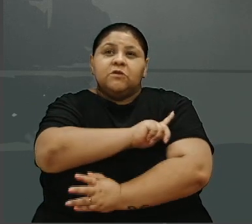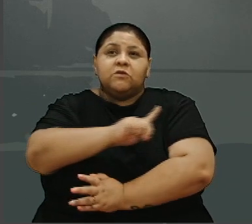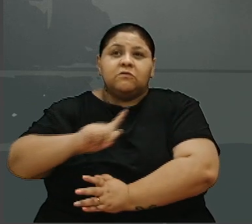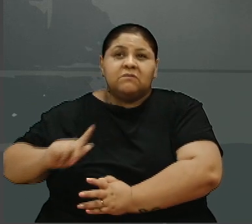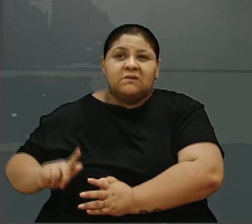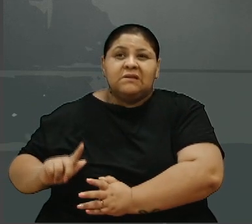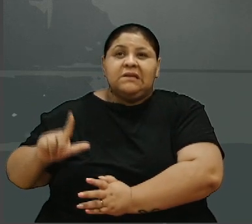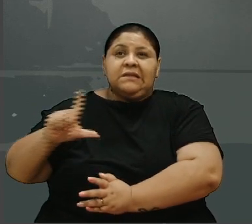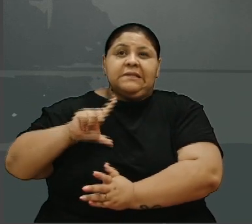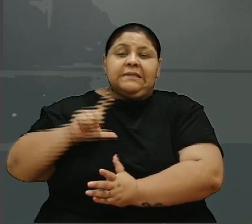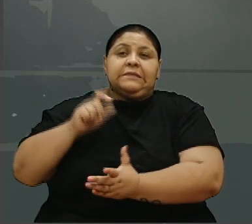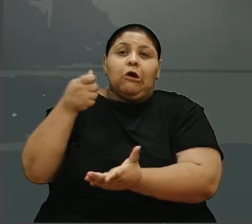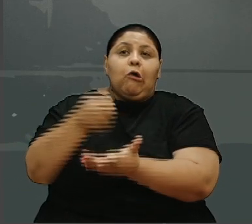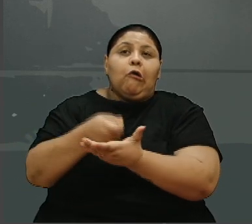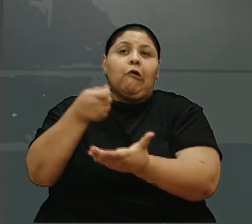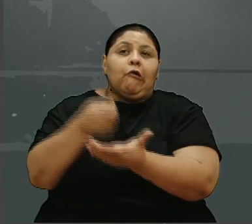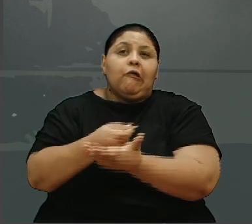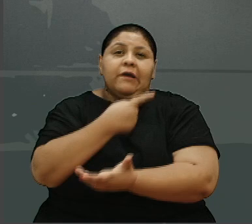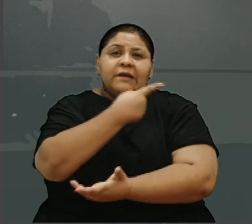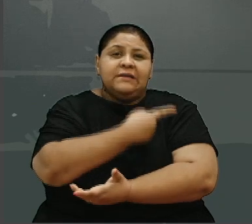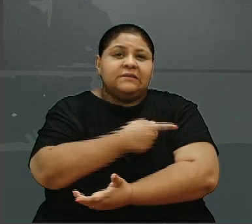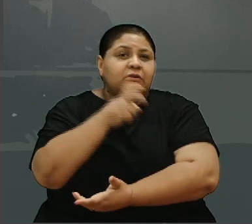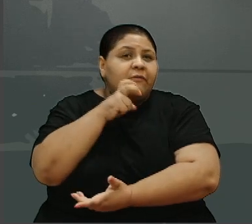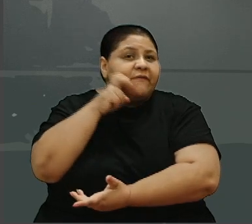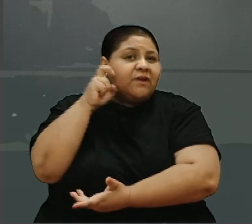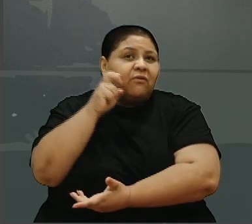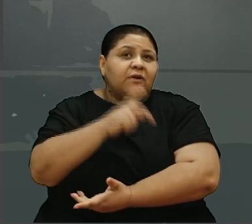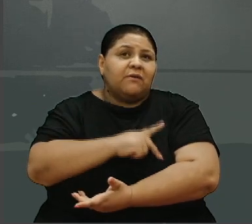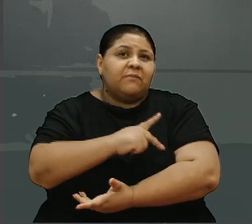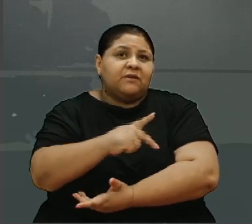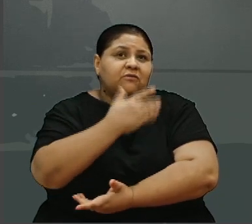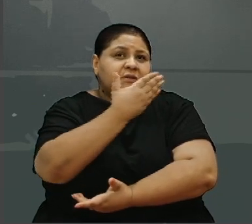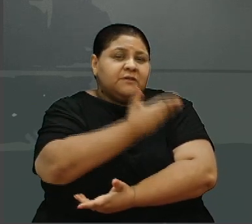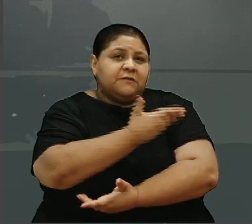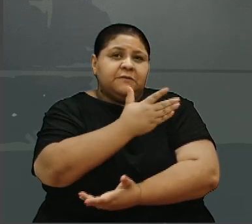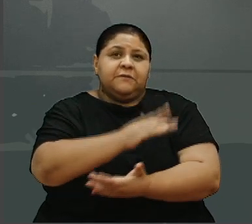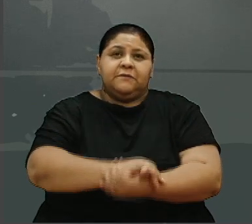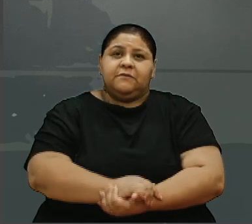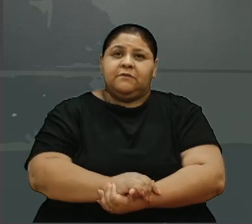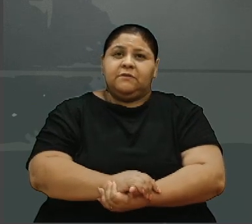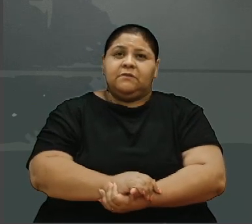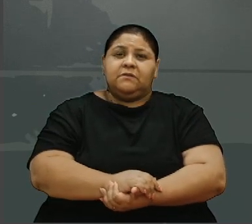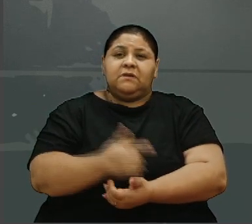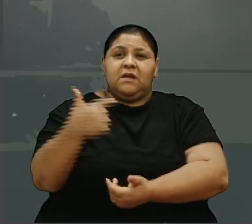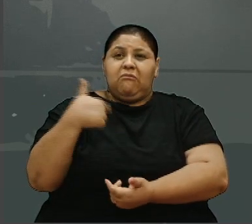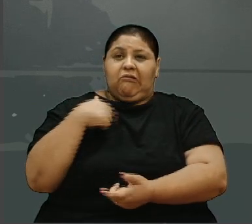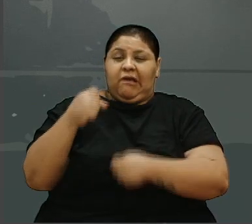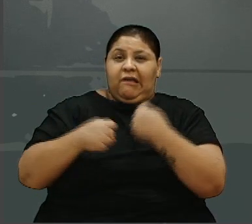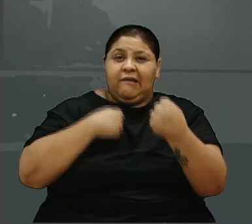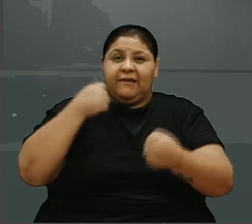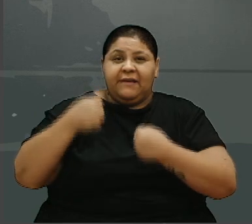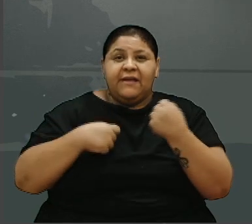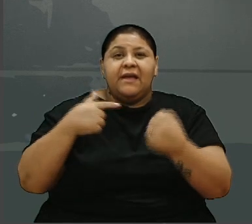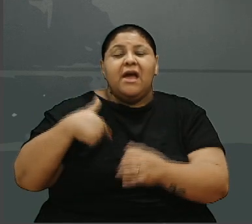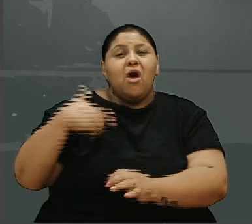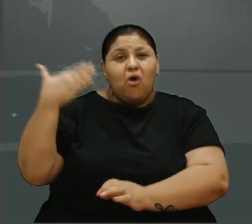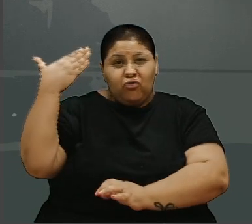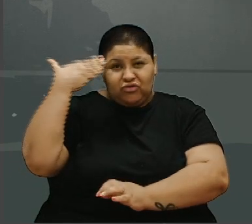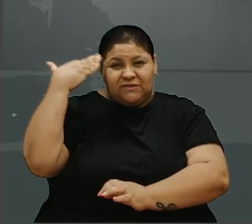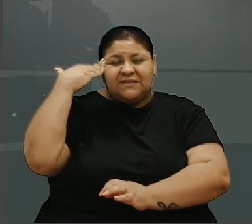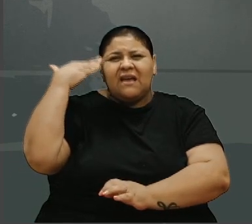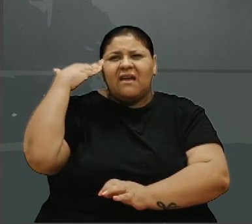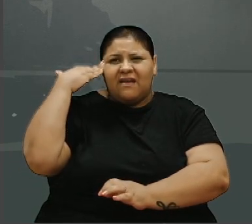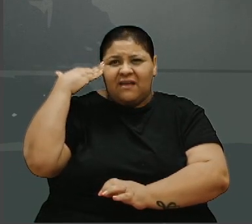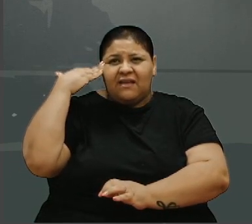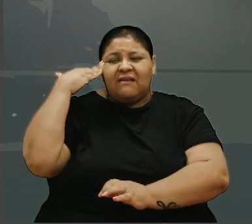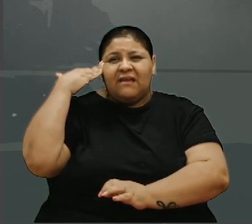essa obrigatoriedade. Isso é uma vergonha, presidente. É uma vergonha. Eu venho aqui indignado e eu sei, tenho certeza